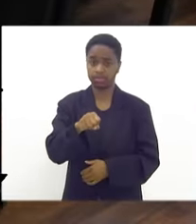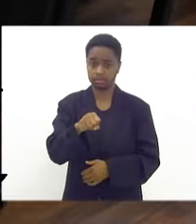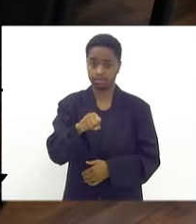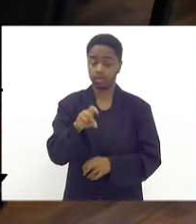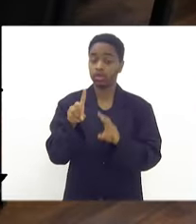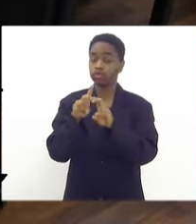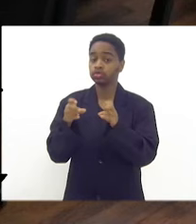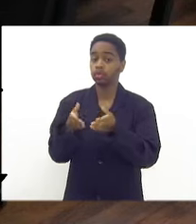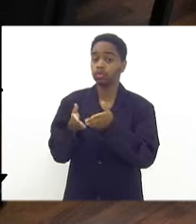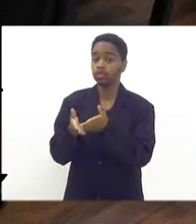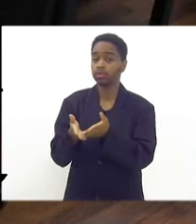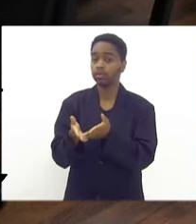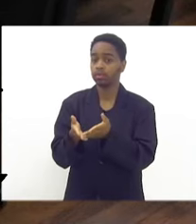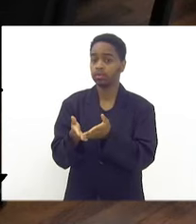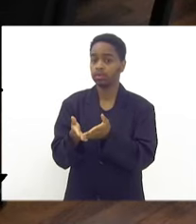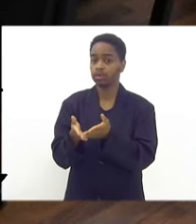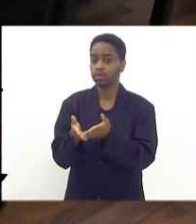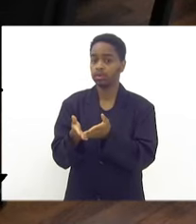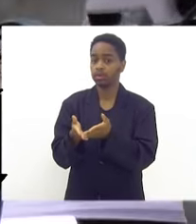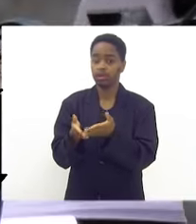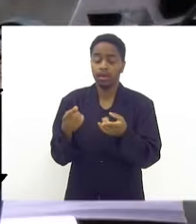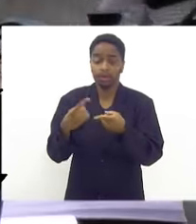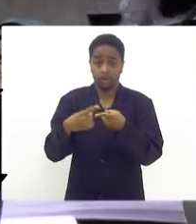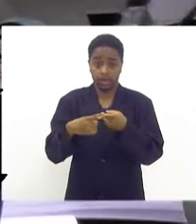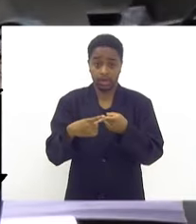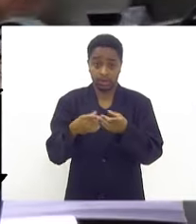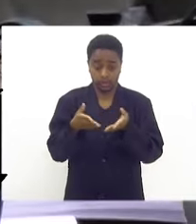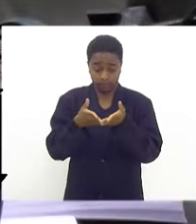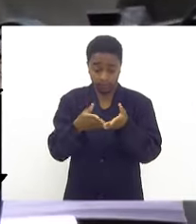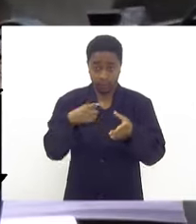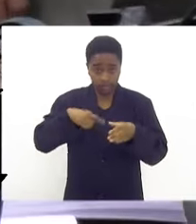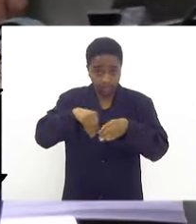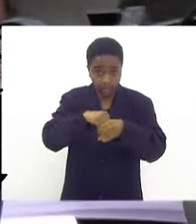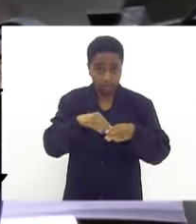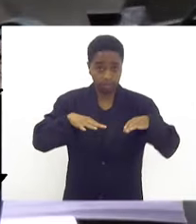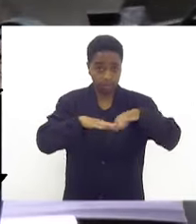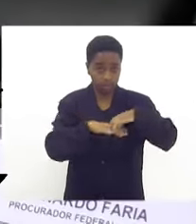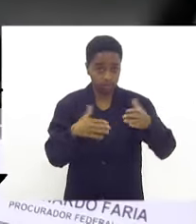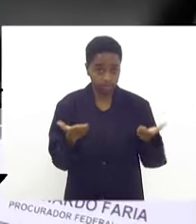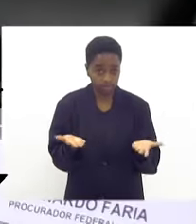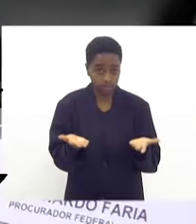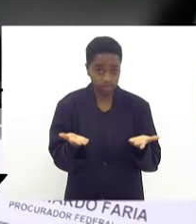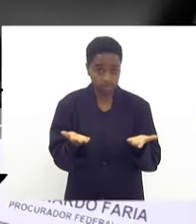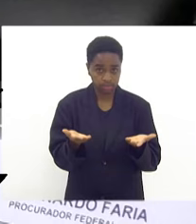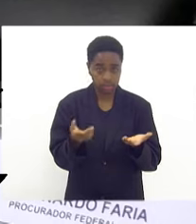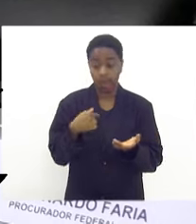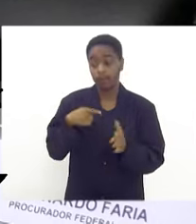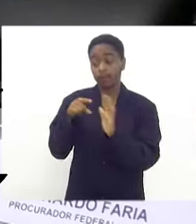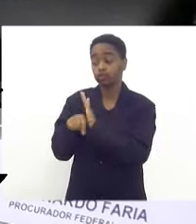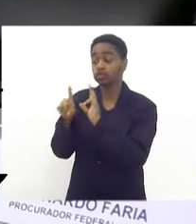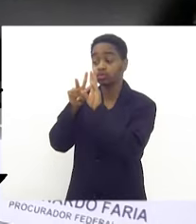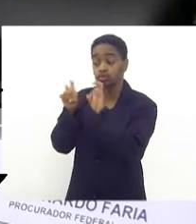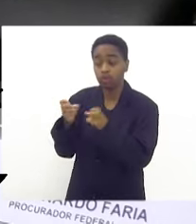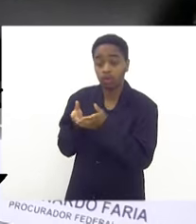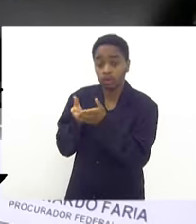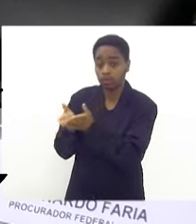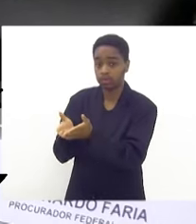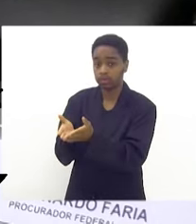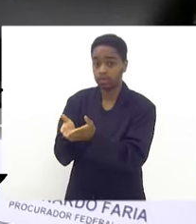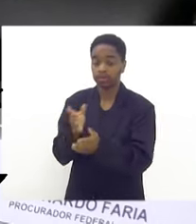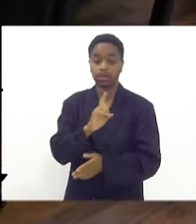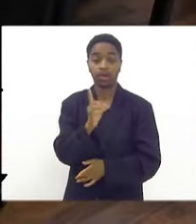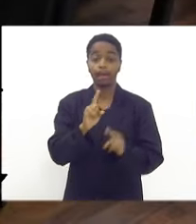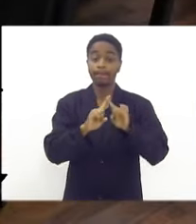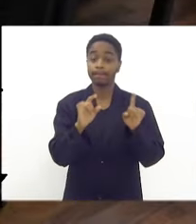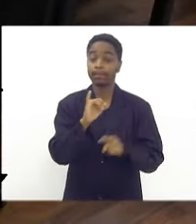as embarcações na a Bahia de Guanabara embarcações estão na de Guanabara não eu sei mas eu tô perguntando se é específico sobre embarcações deshe algum momento o